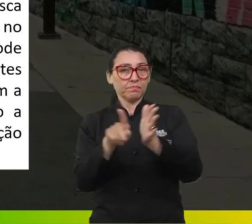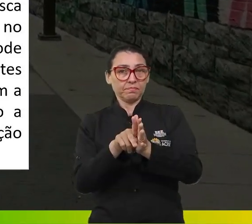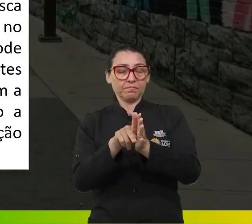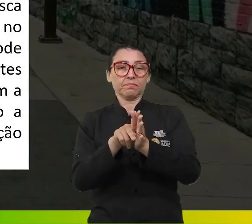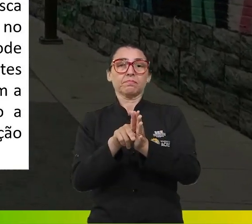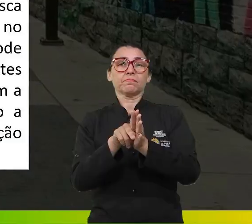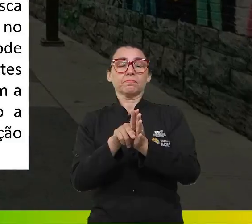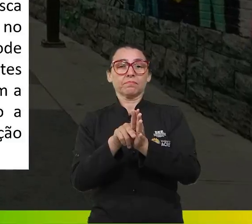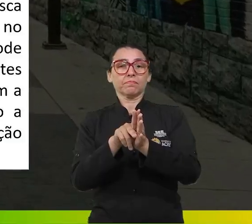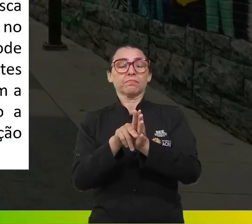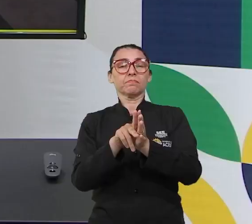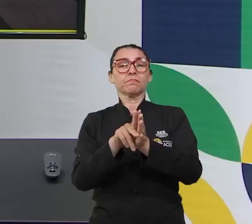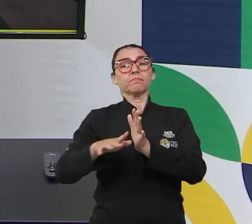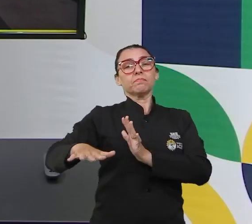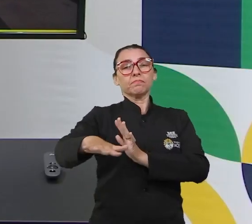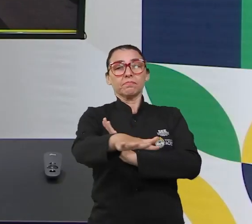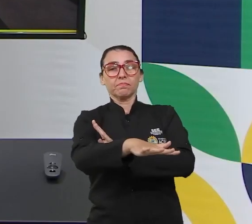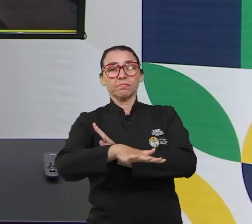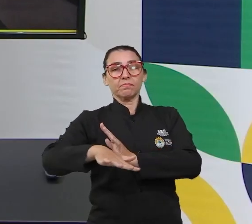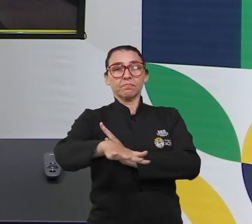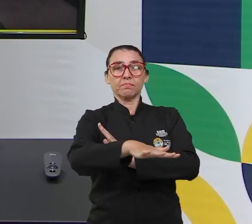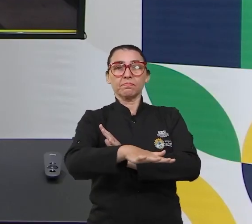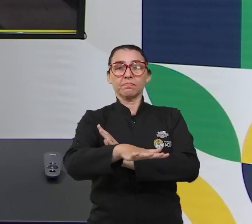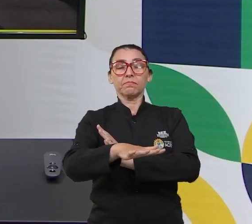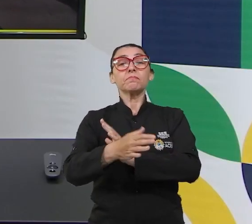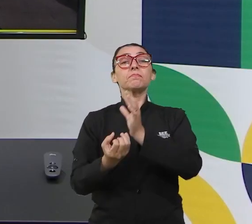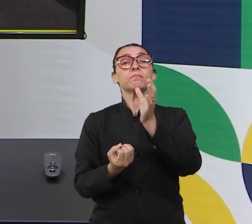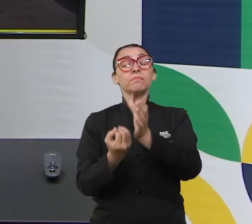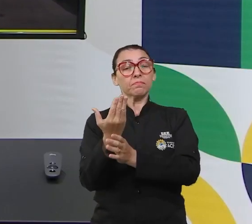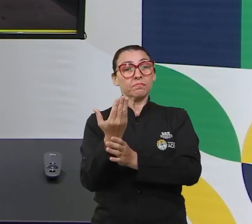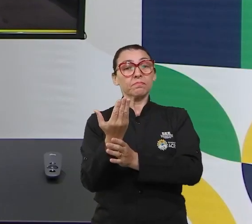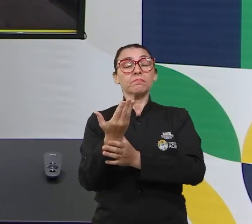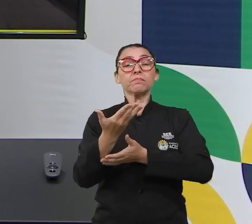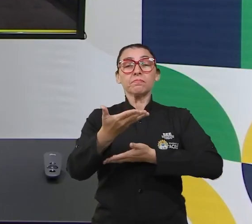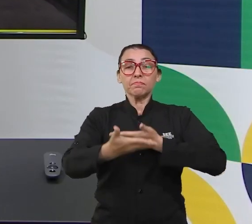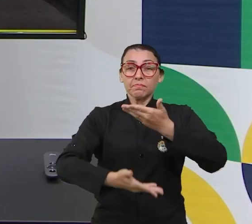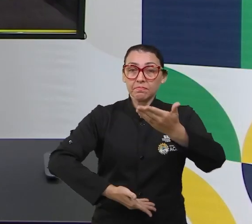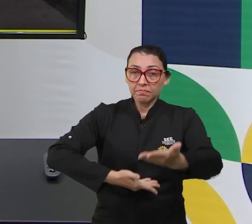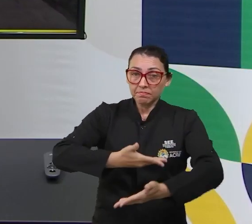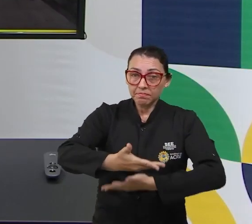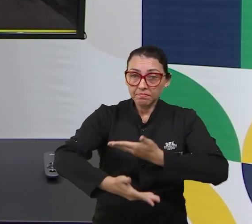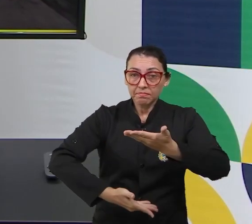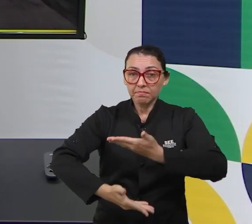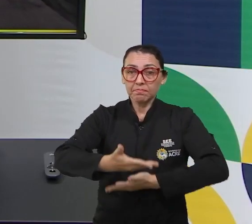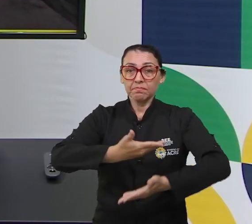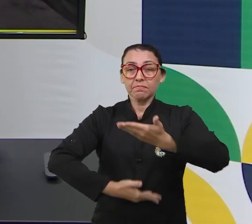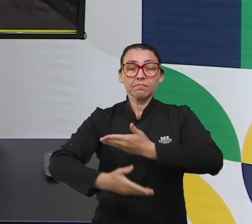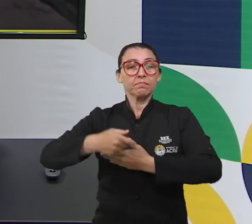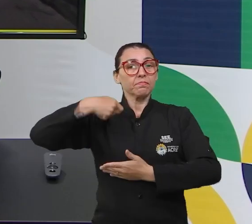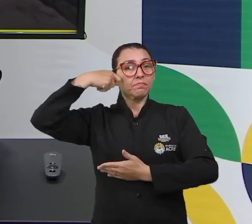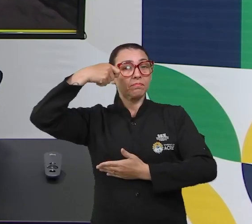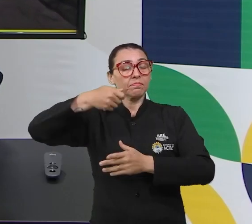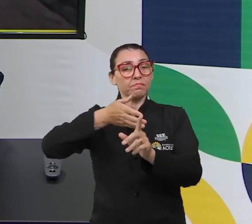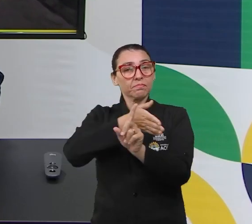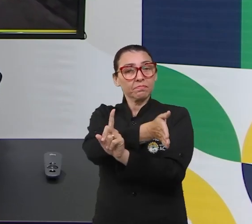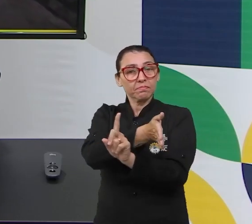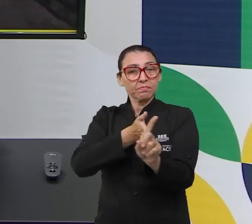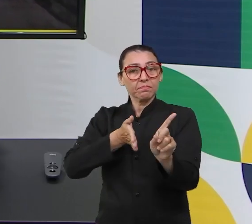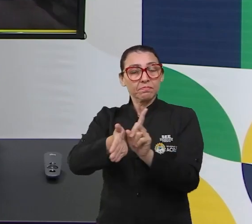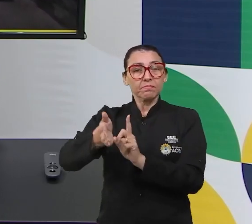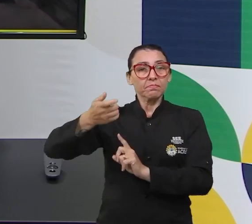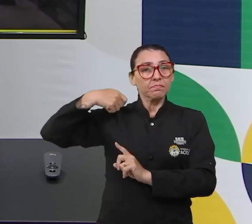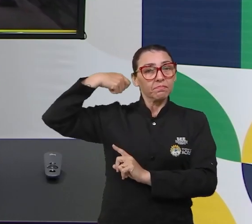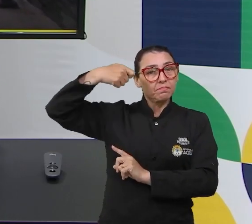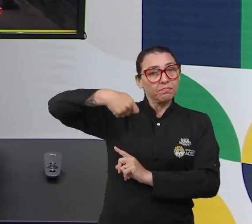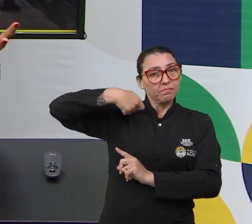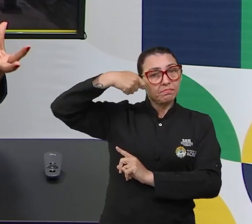entorno. Então, como o próprio nome sugere, a intervenção artística é essa modalidade artística a